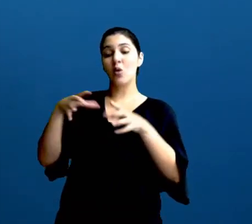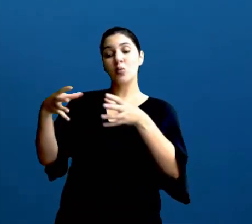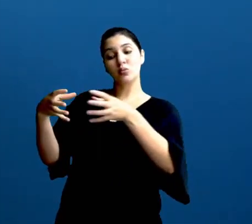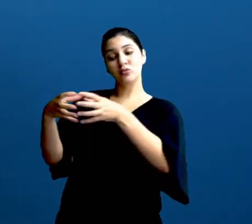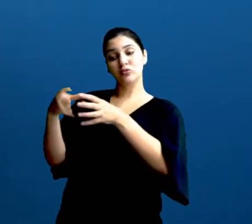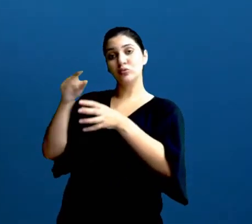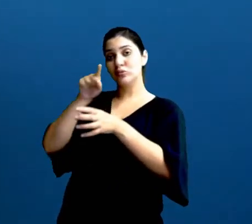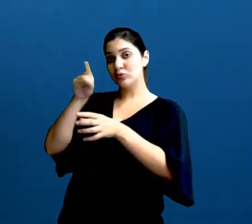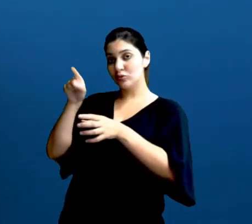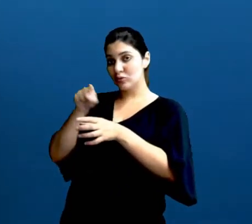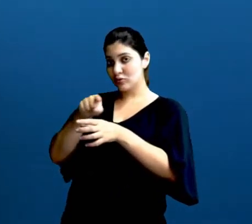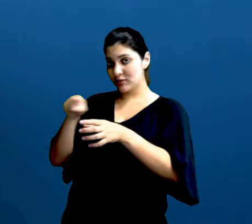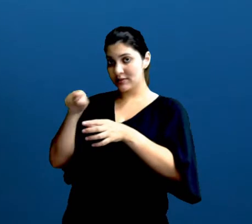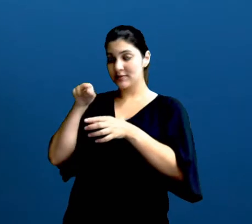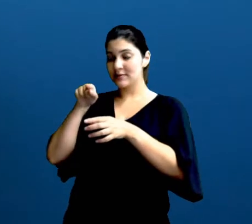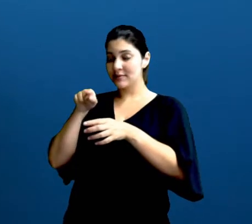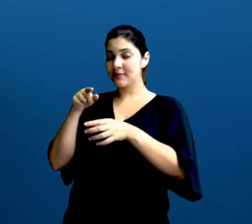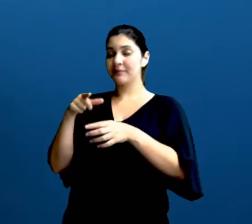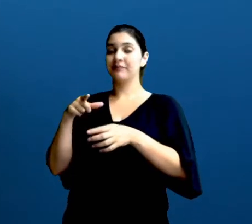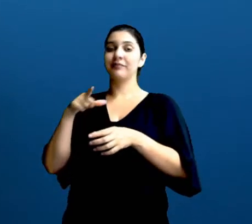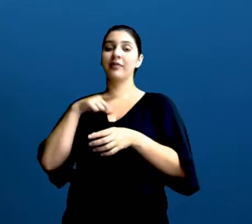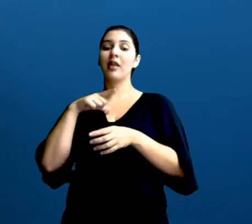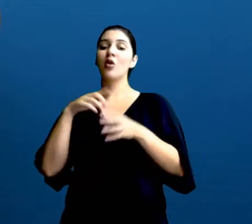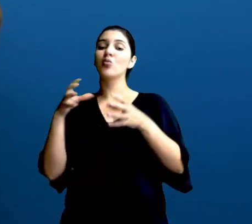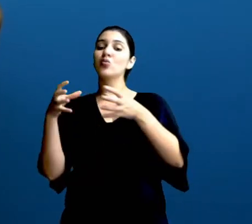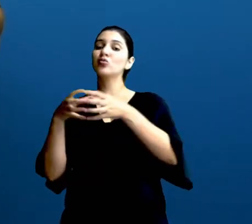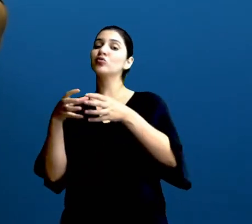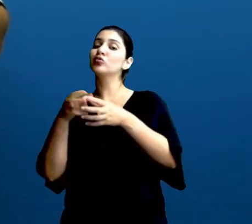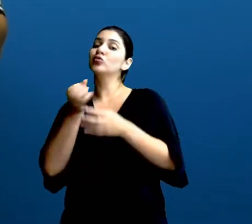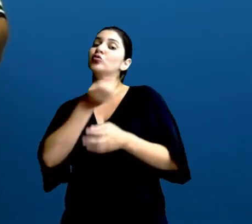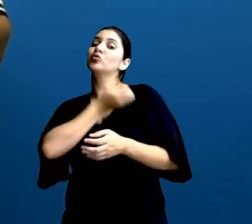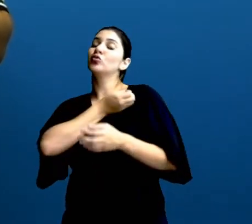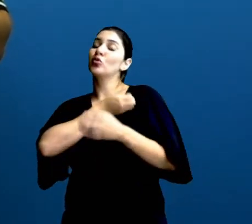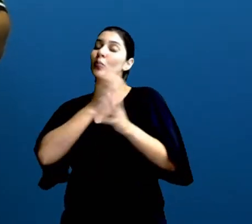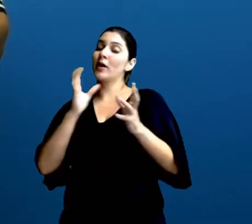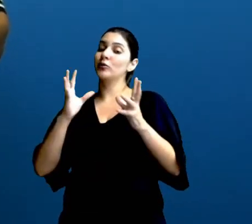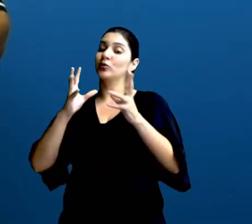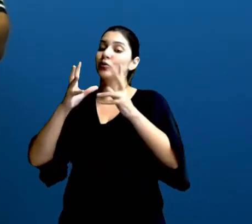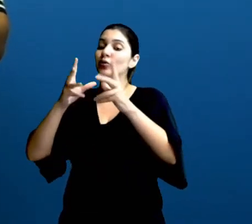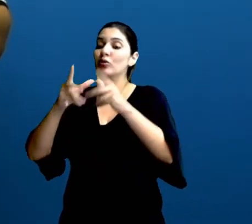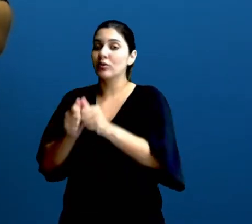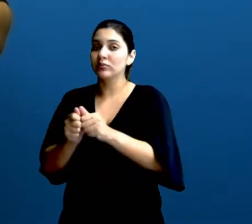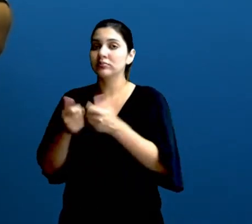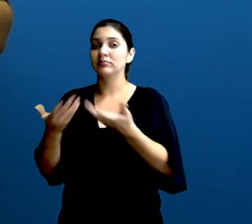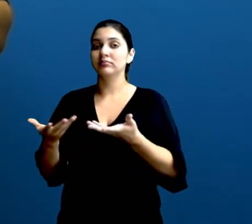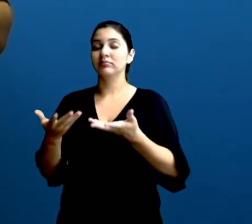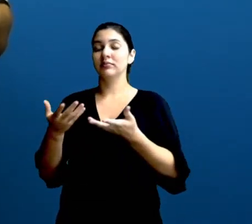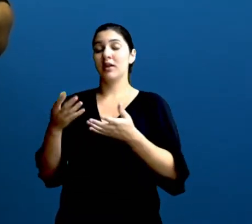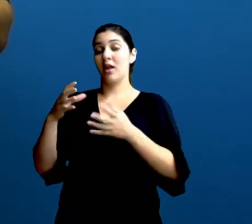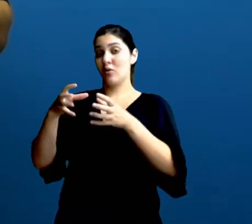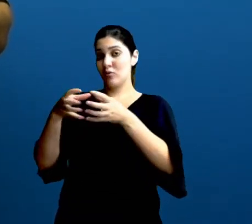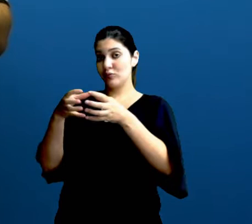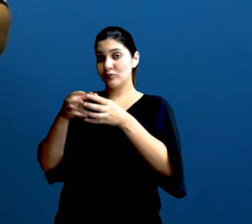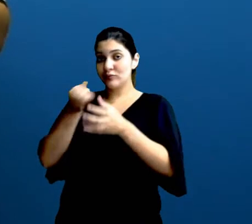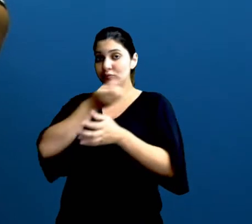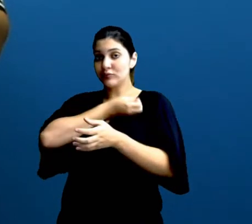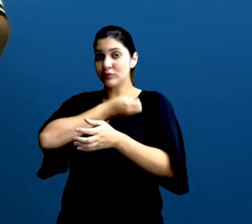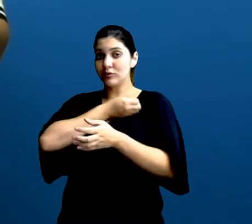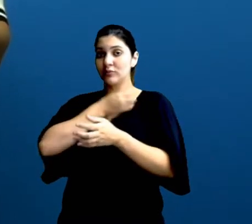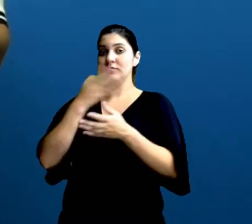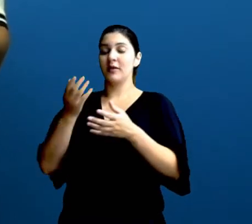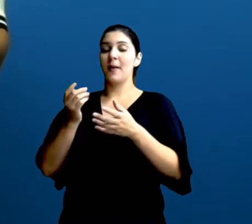conjunto Z, o conjunto Z, que é o conjunto dos números inteiros, é o conjunto dos